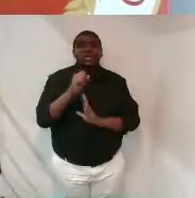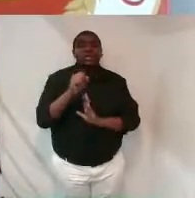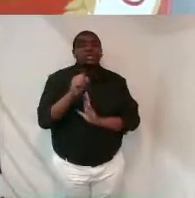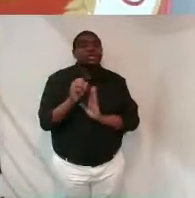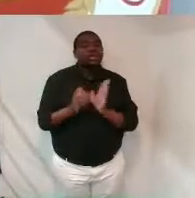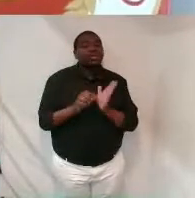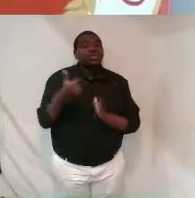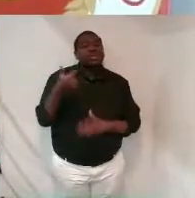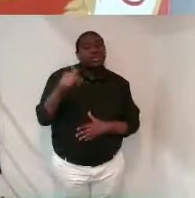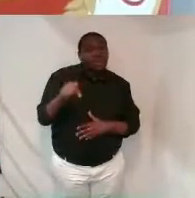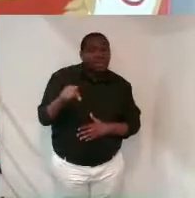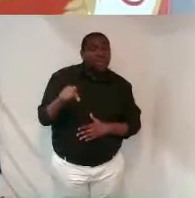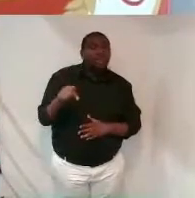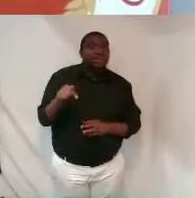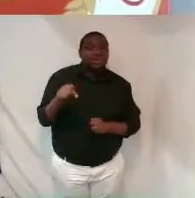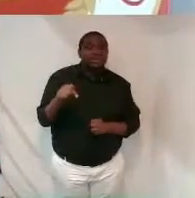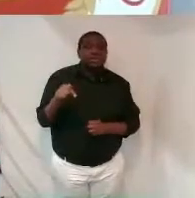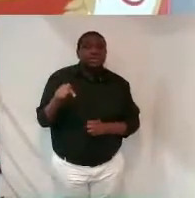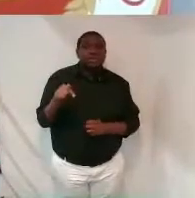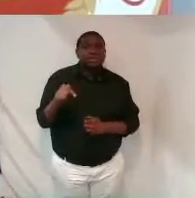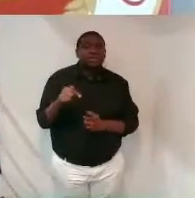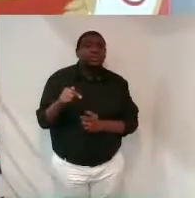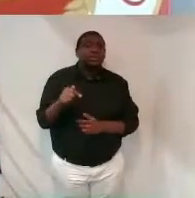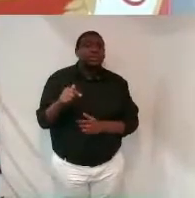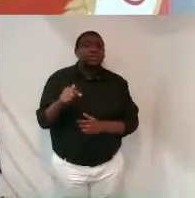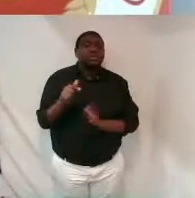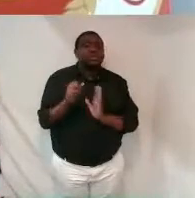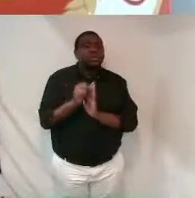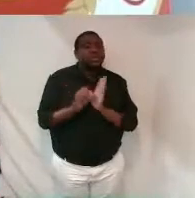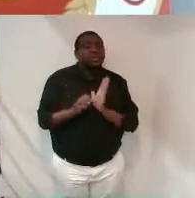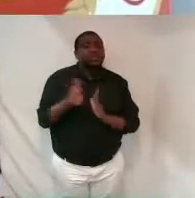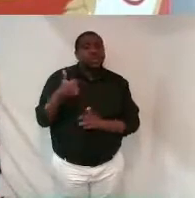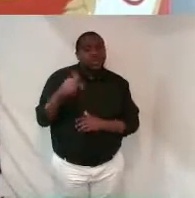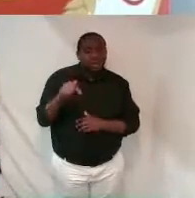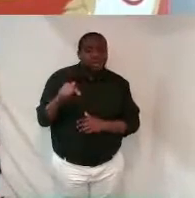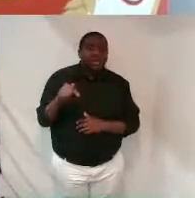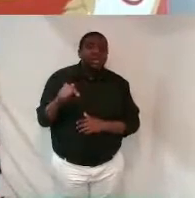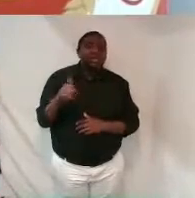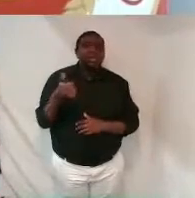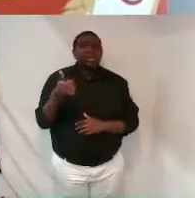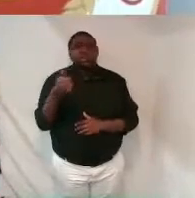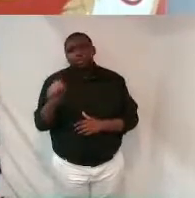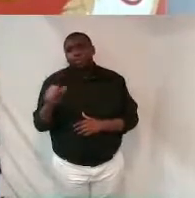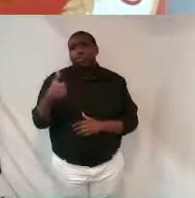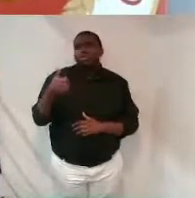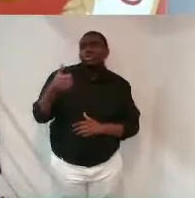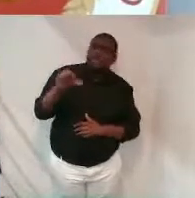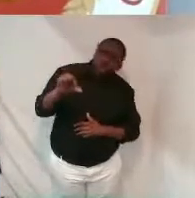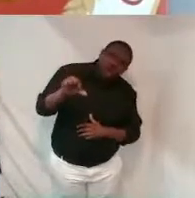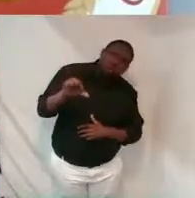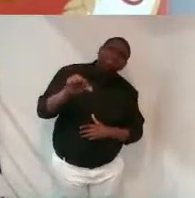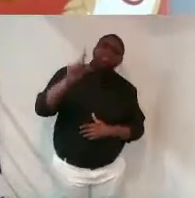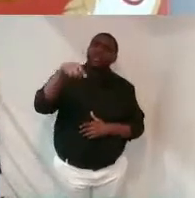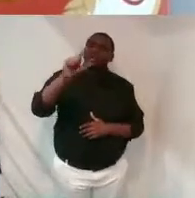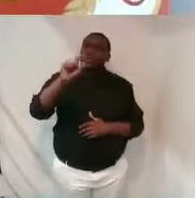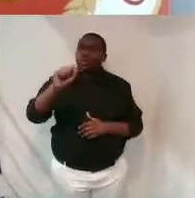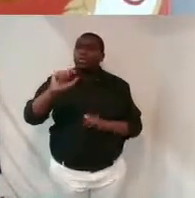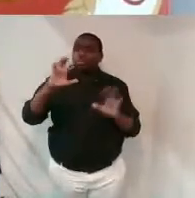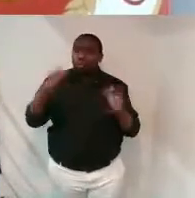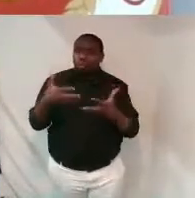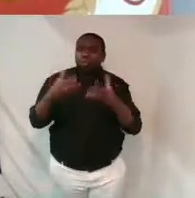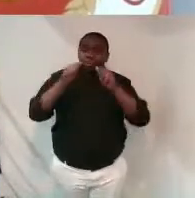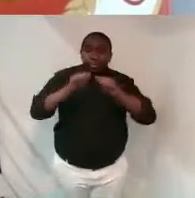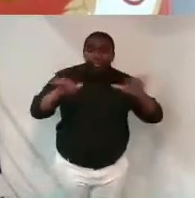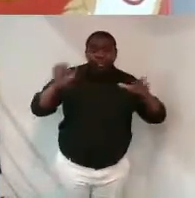XVII, principalmente a partir do século XVII, mas XVIII e XIX, é a grande efervescência dos catadores na